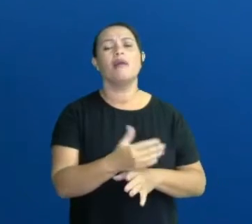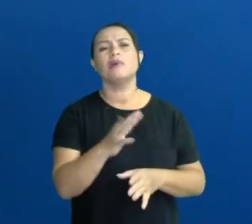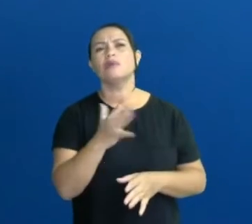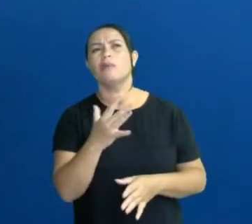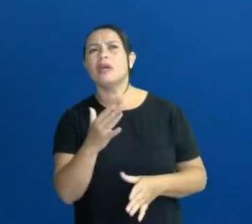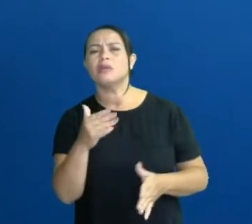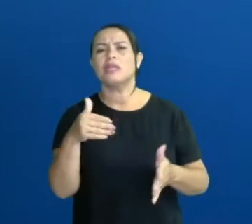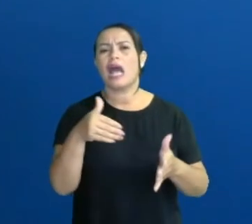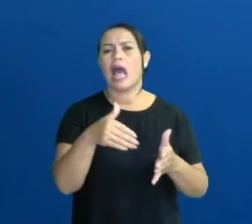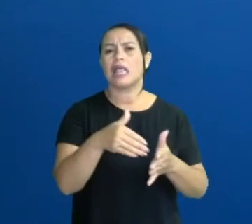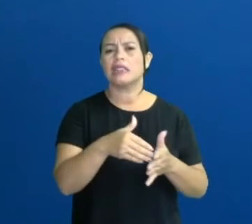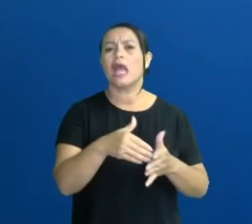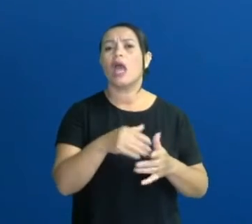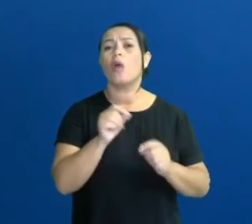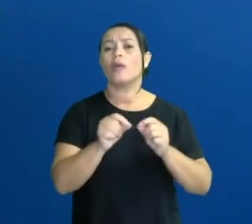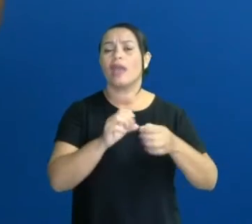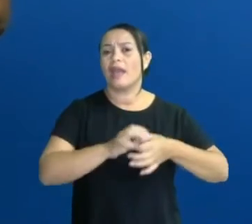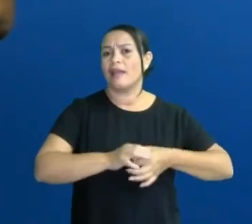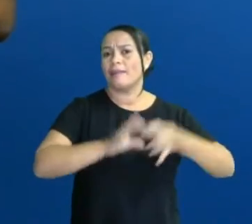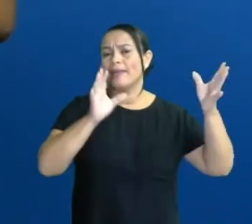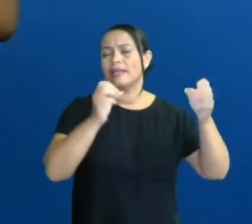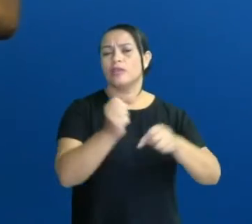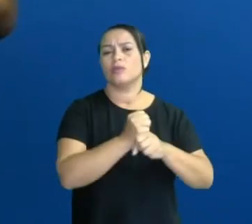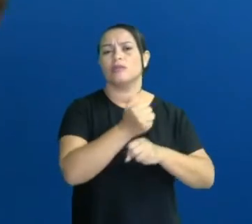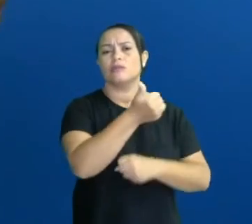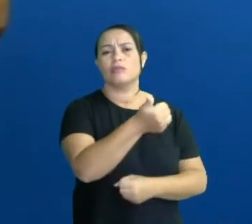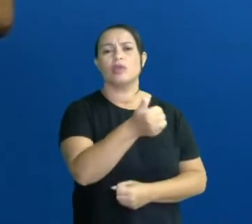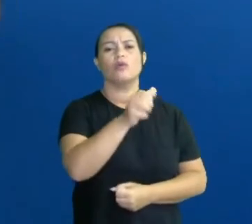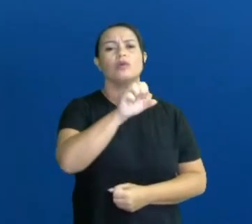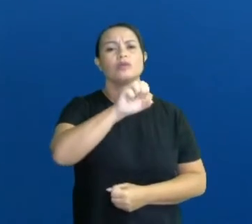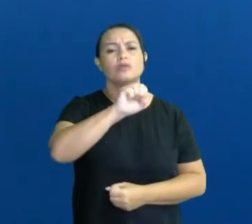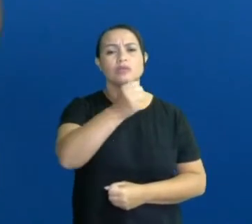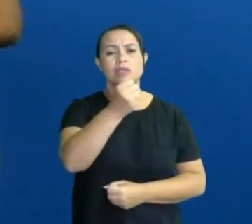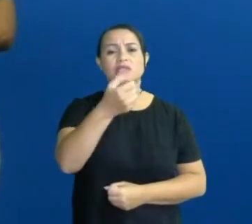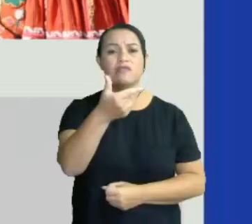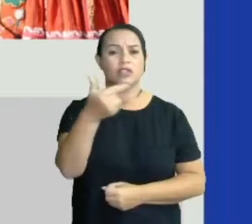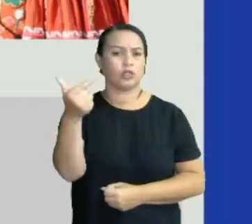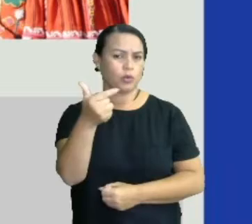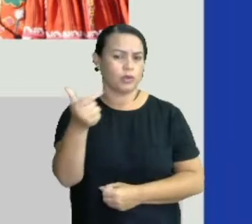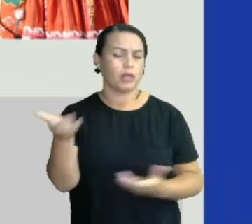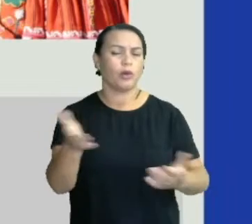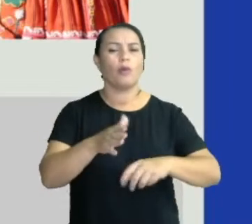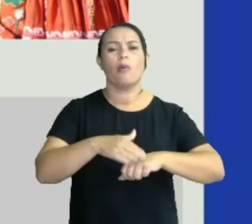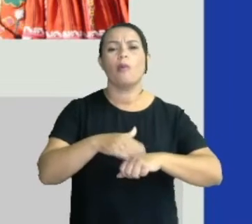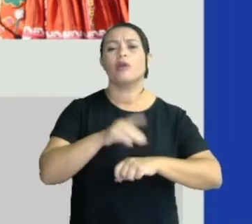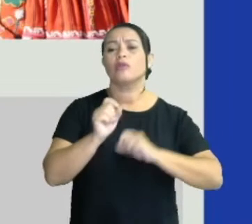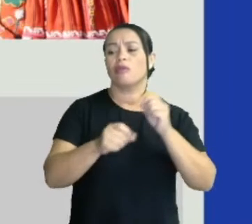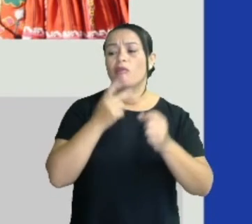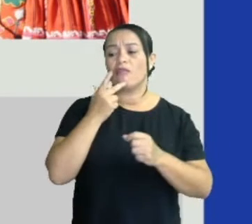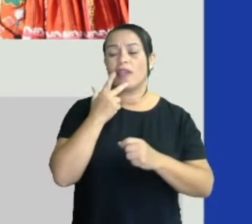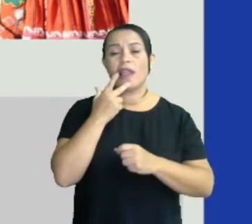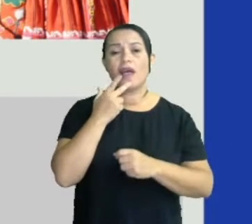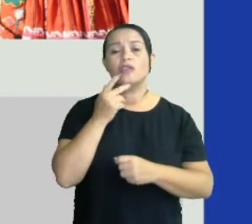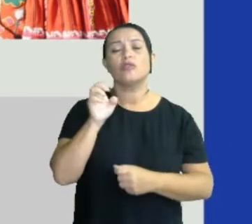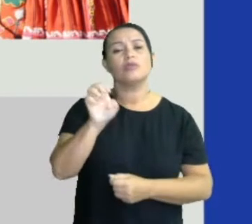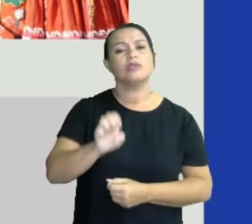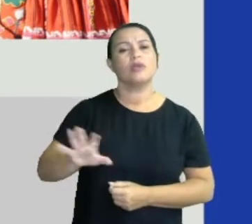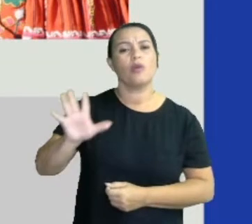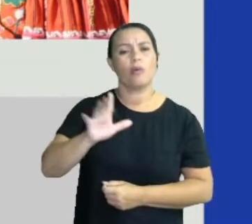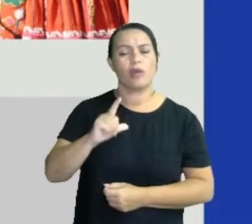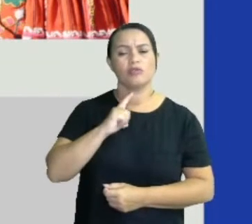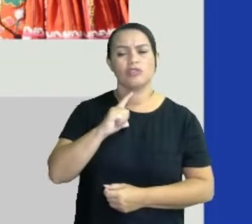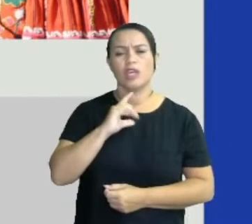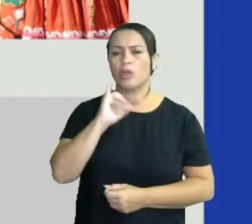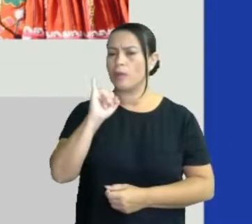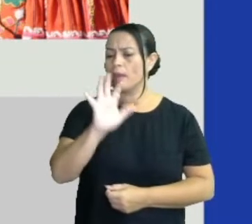a sua independência, lá em 1822. Mas nesse momento a gente vai falar sobre esses povos europeus. Eu até